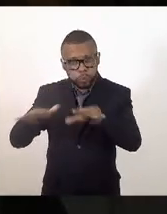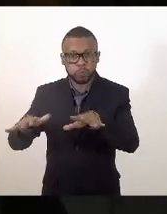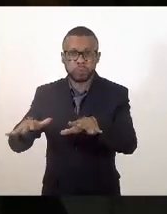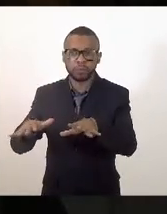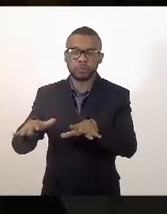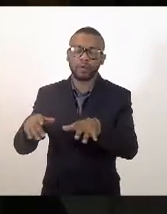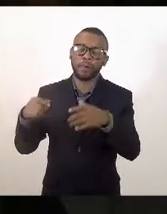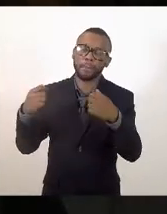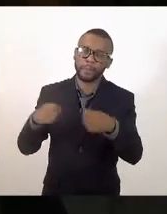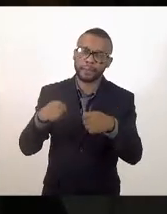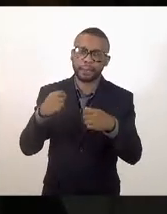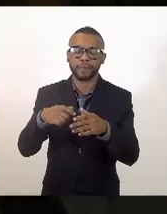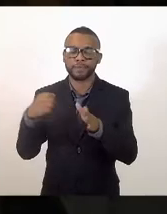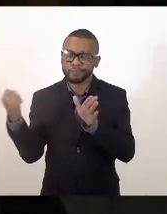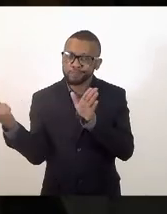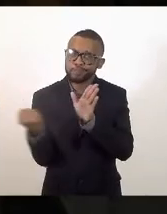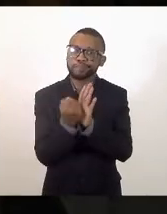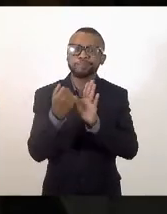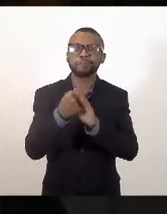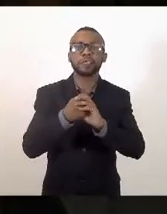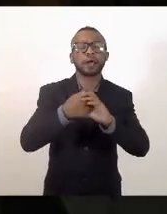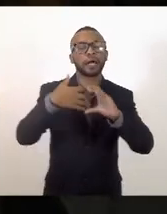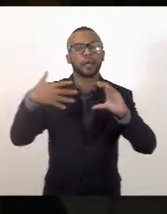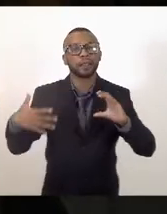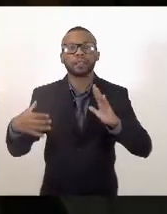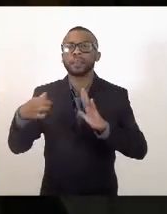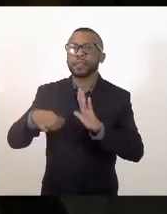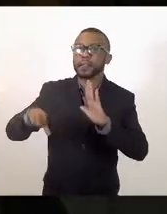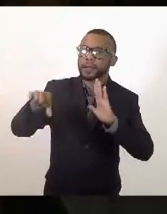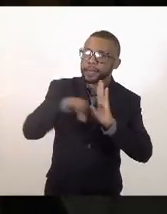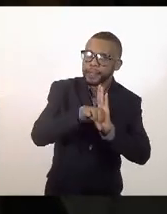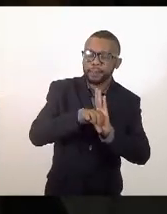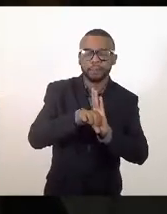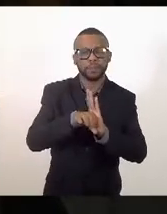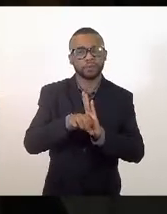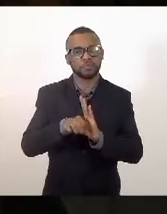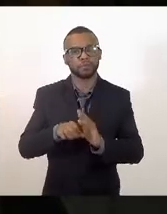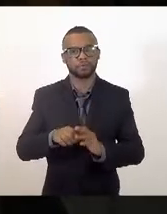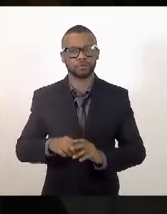configurar crime hediondo.